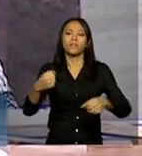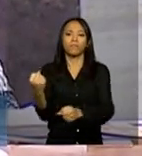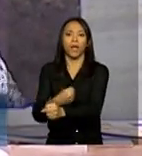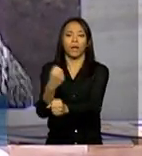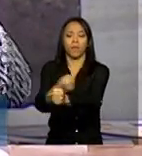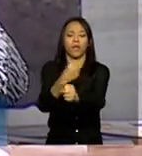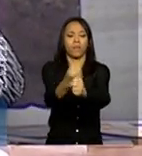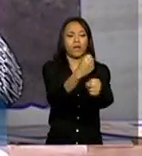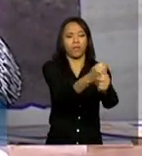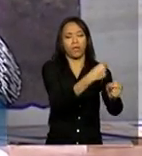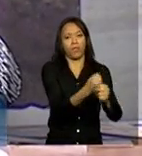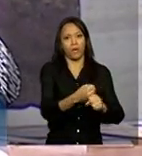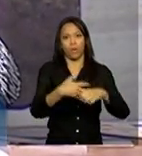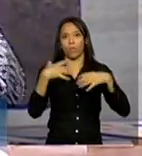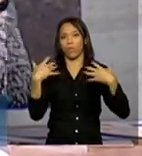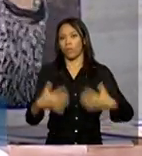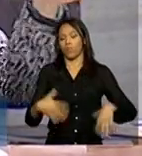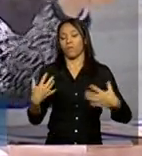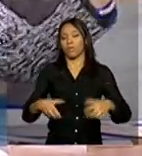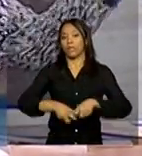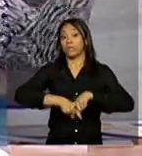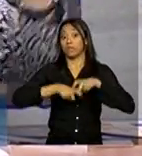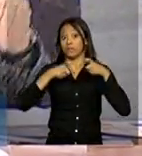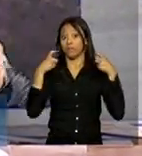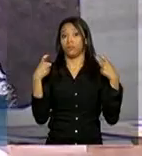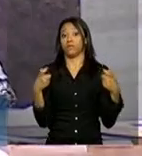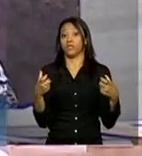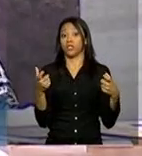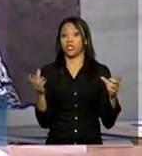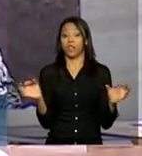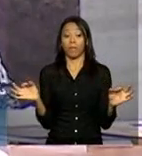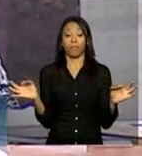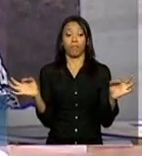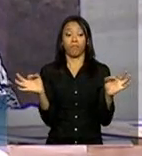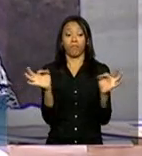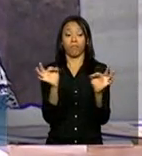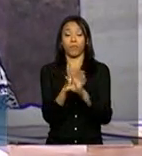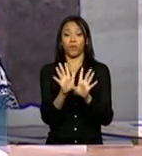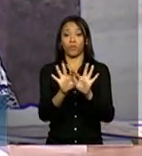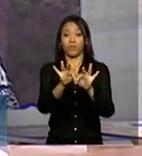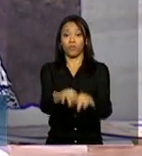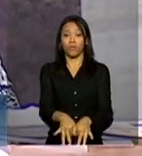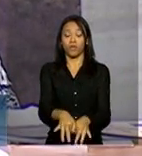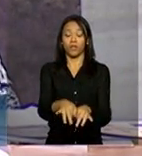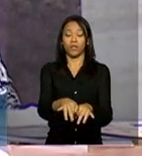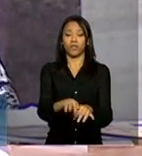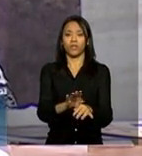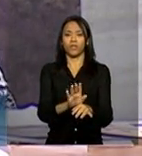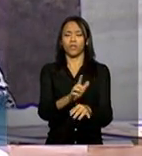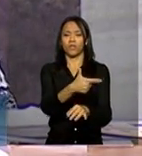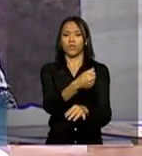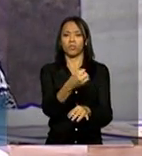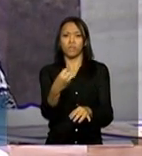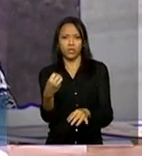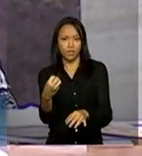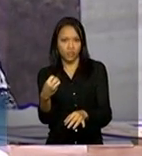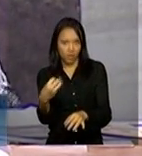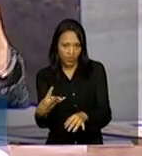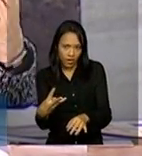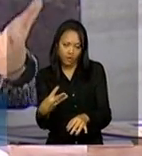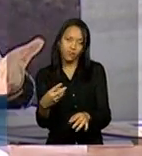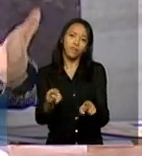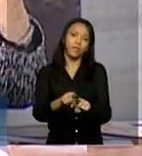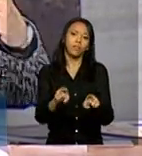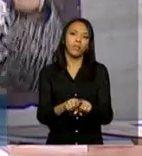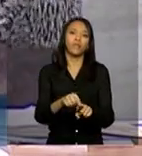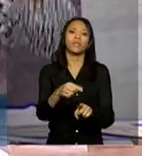grande porte, que estão, que encerraram seu ciclo no final de 2003 e agora em 2004,